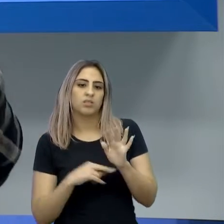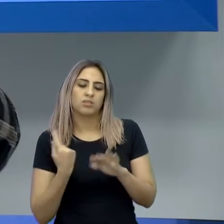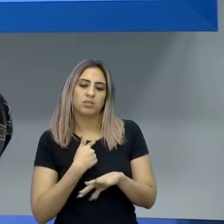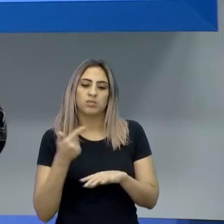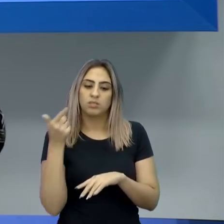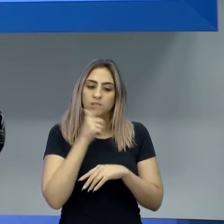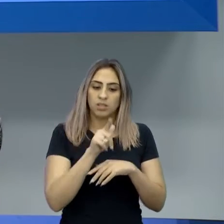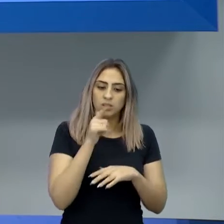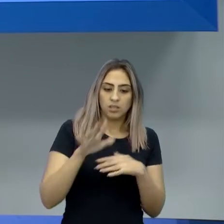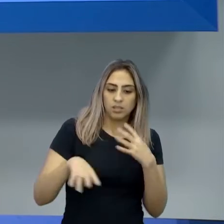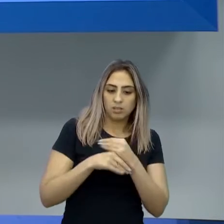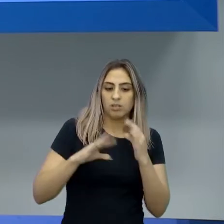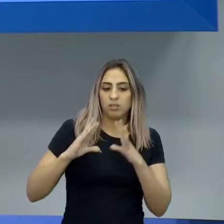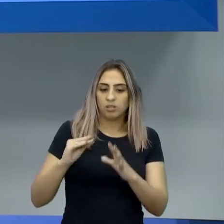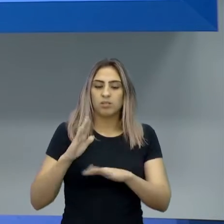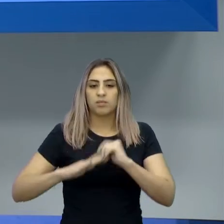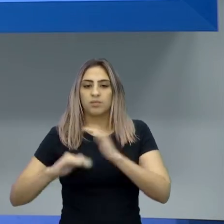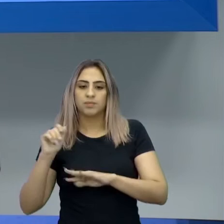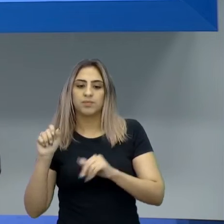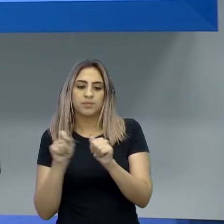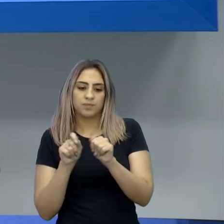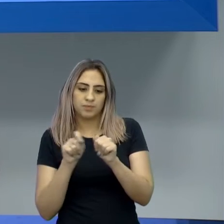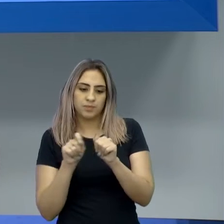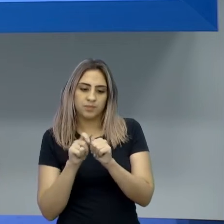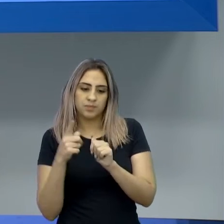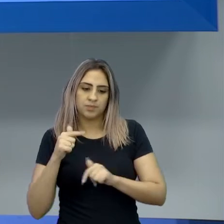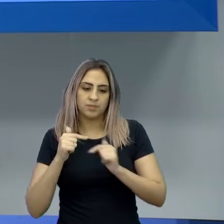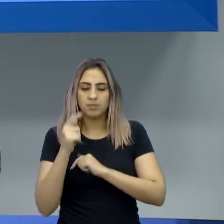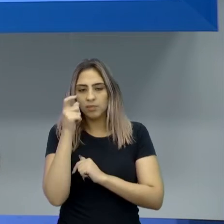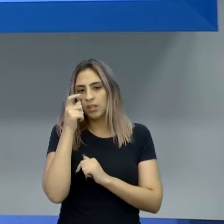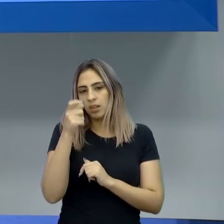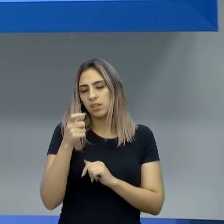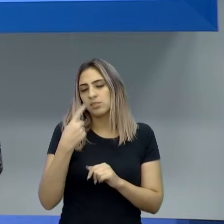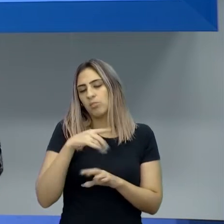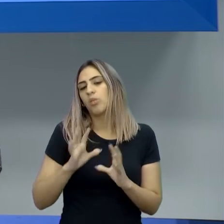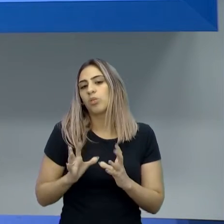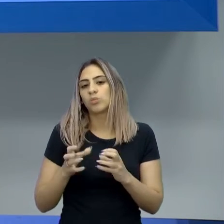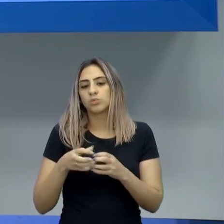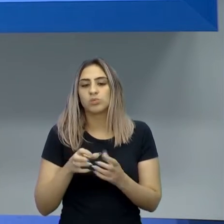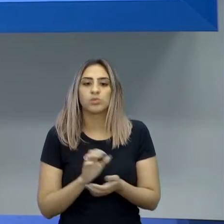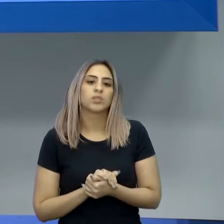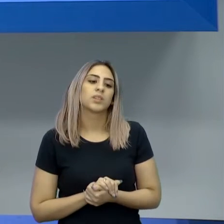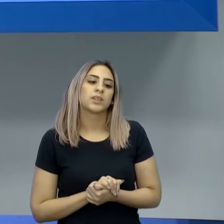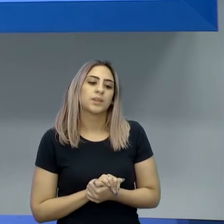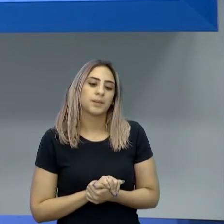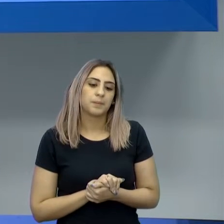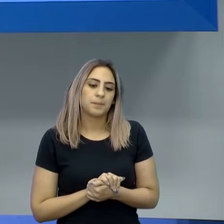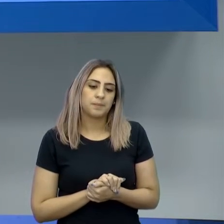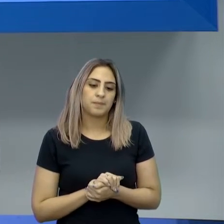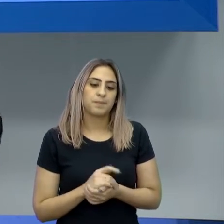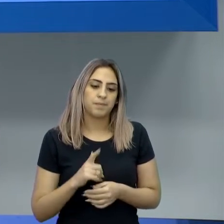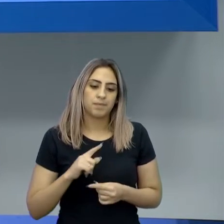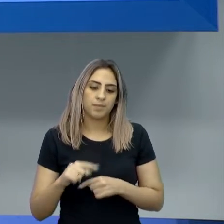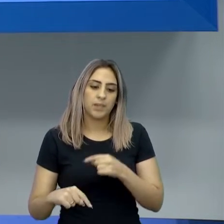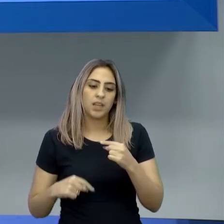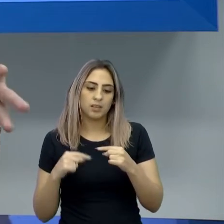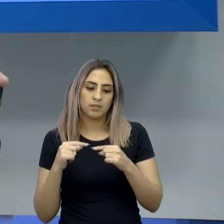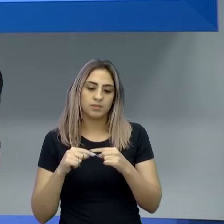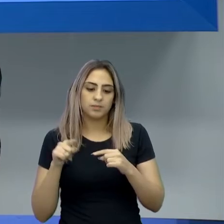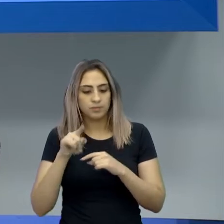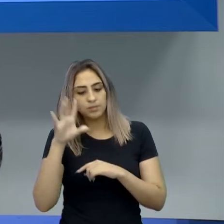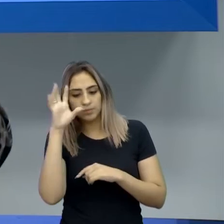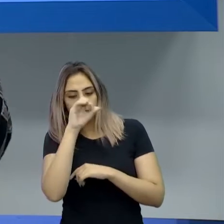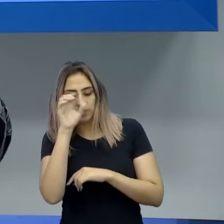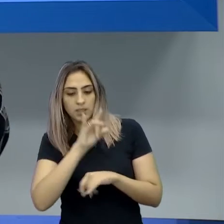conseguia também juntar essas habilidades e fazer um trabalho interessante, né, em conjunto. Eu acho que esse também é um dos objetivos, né? Você